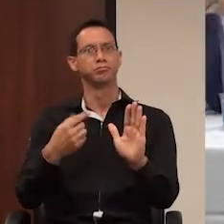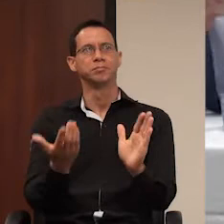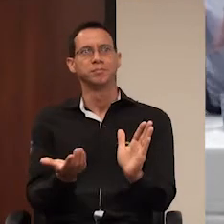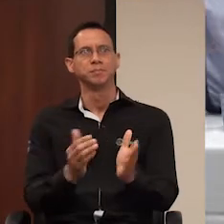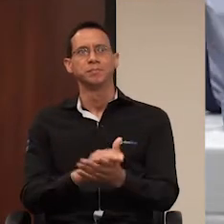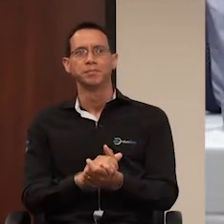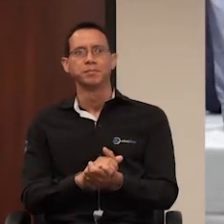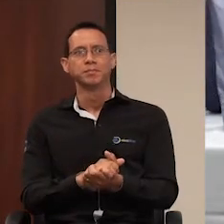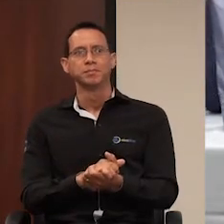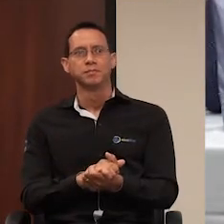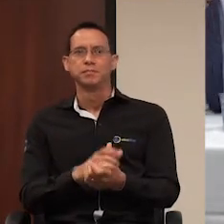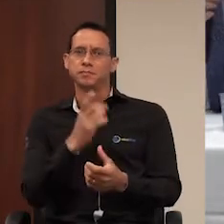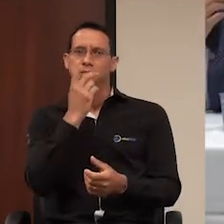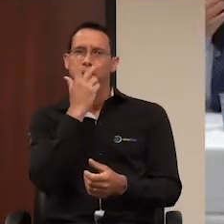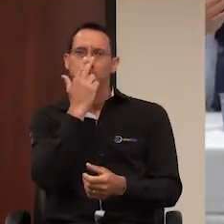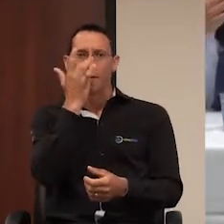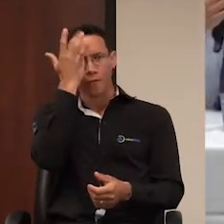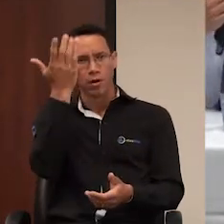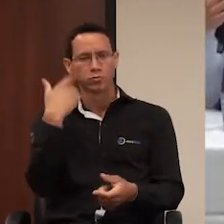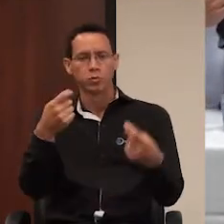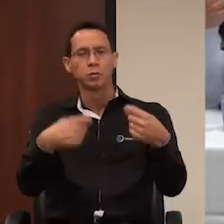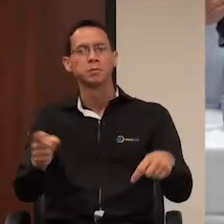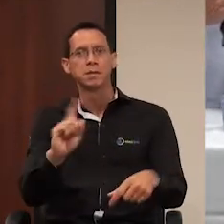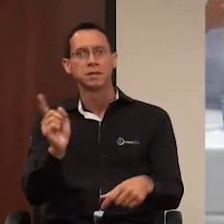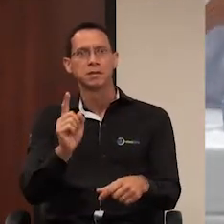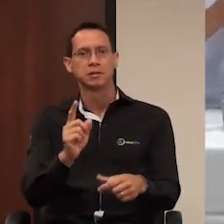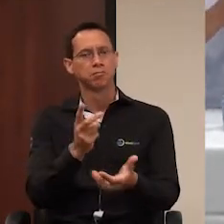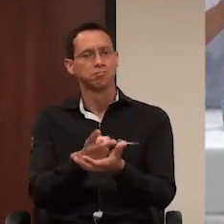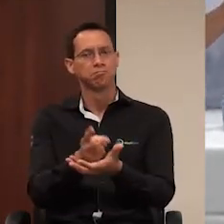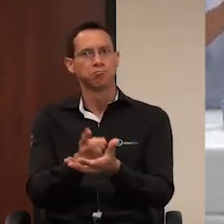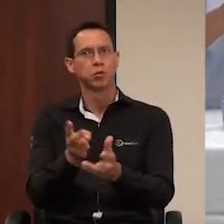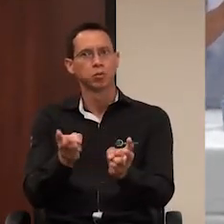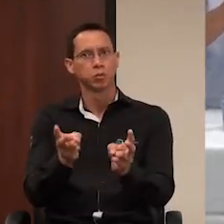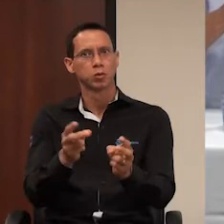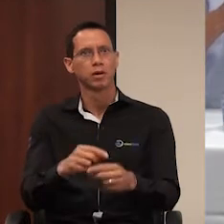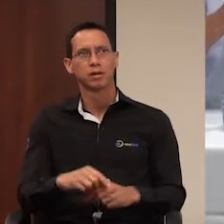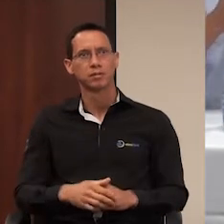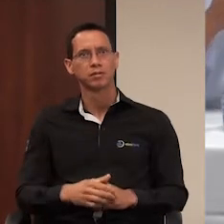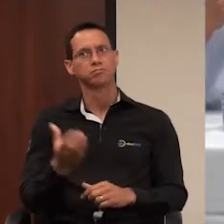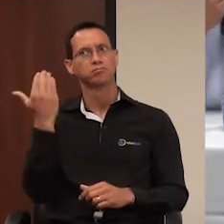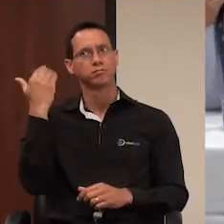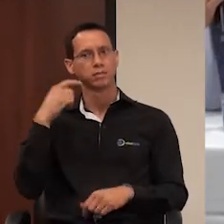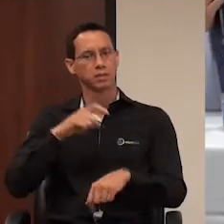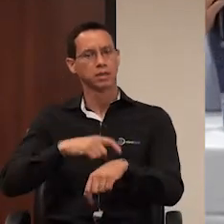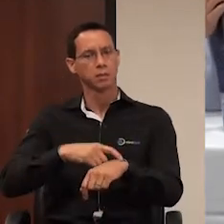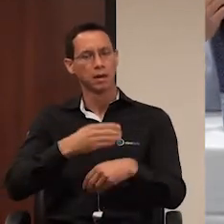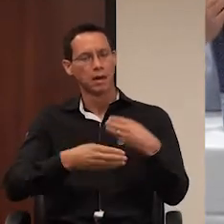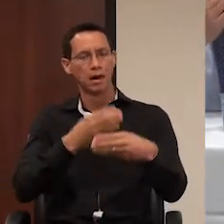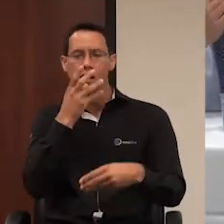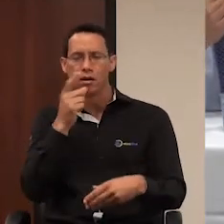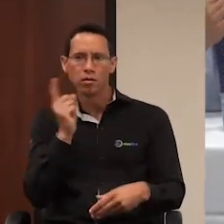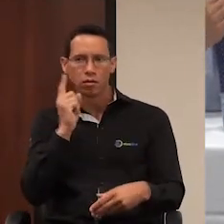Aliás, é um caminho até mais fácil, né? Porque se não precisa, a gente continua encaixando aquilo naquele tempo que a gente já gastava